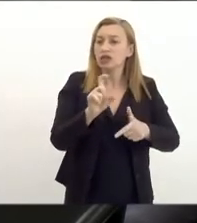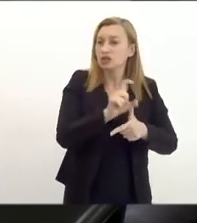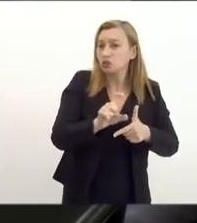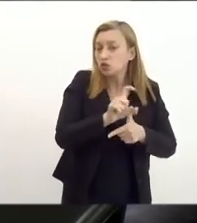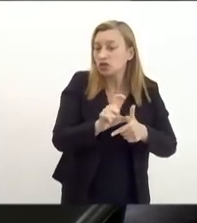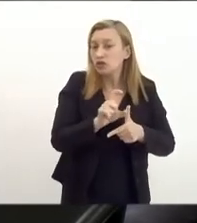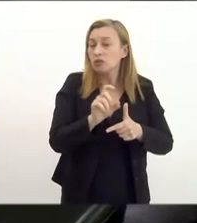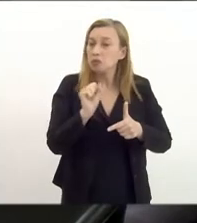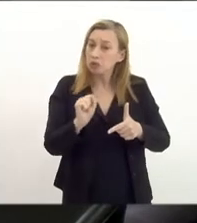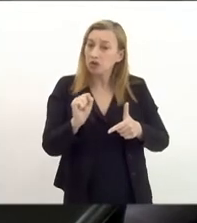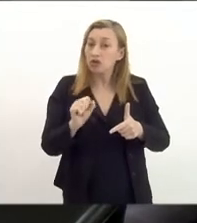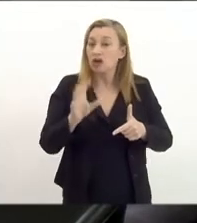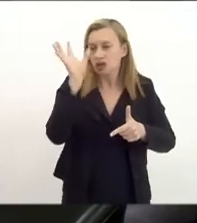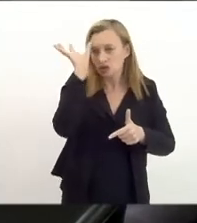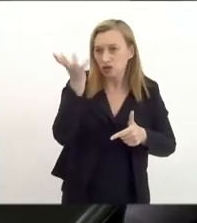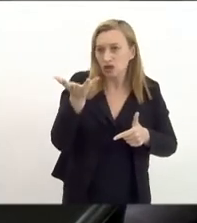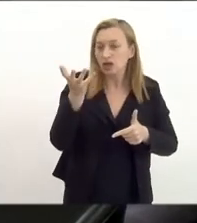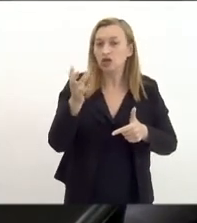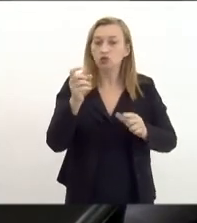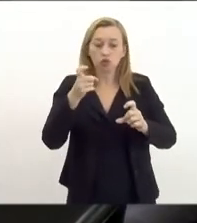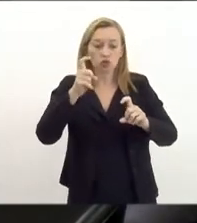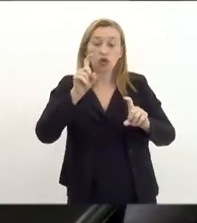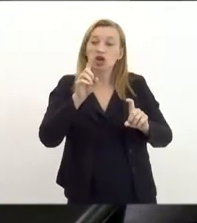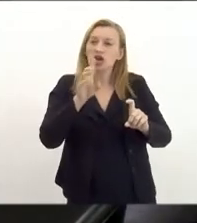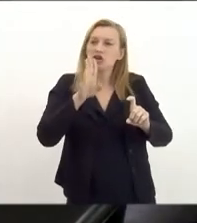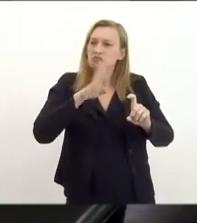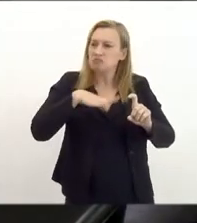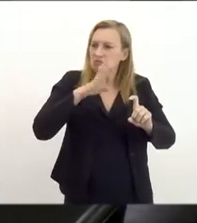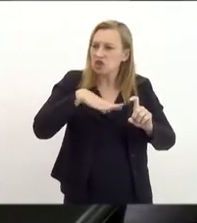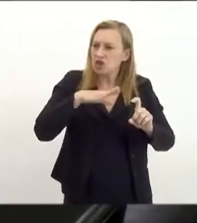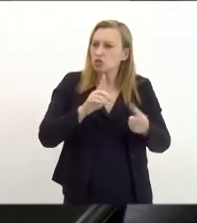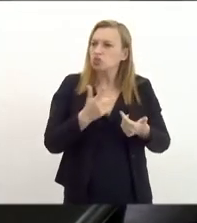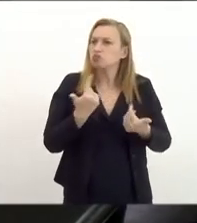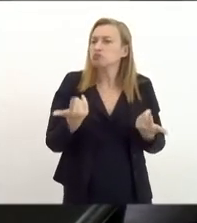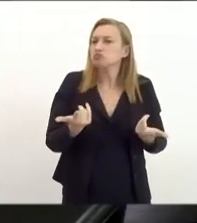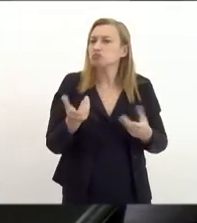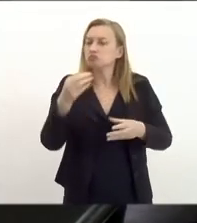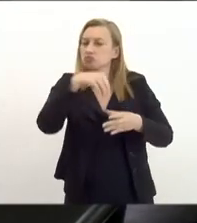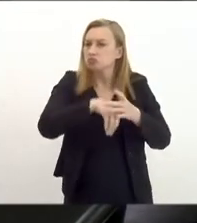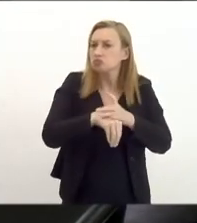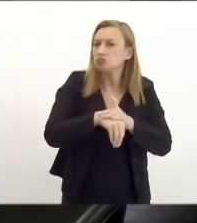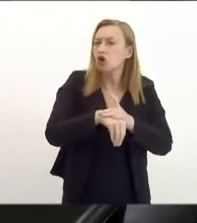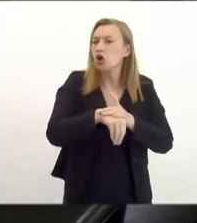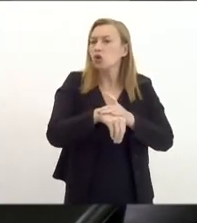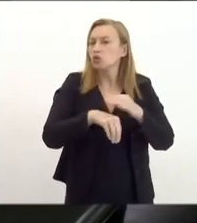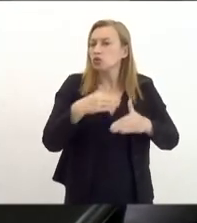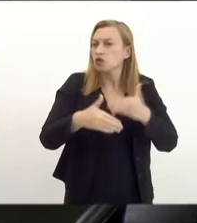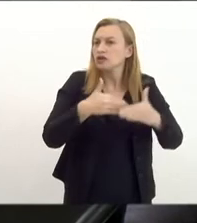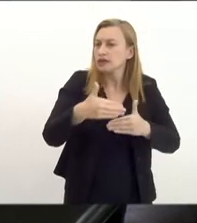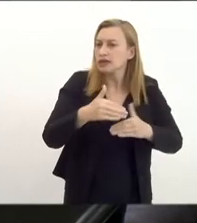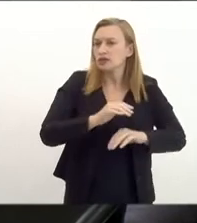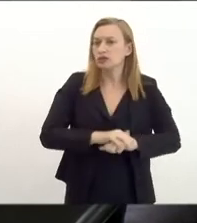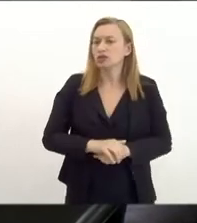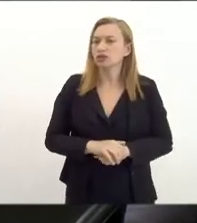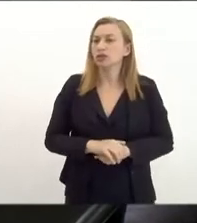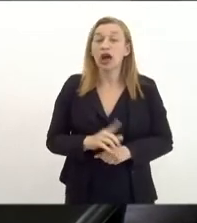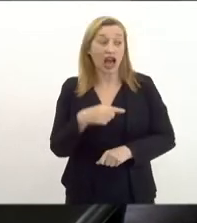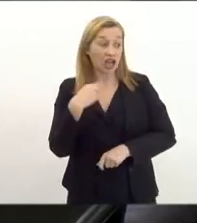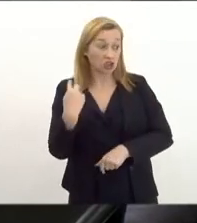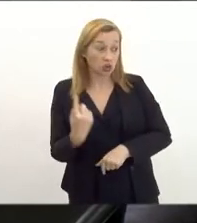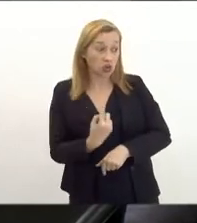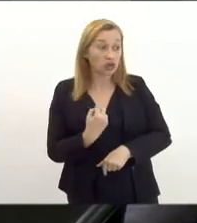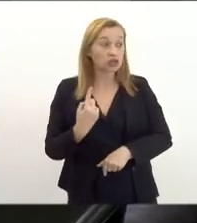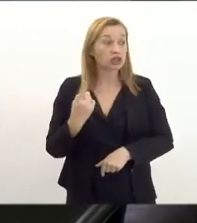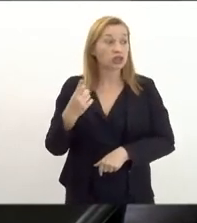então um dos mitos construídos dentro desse processo é que a nós